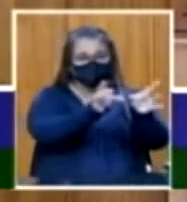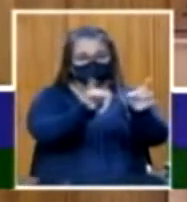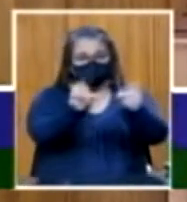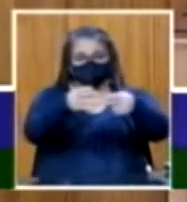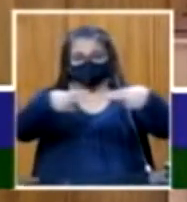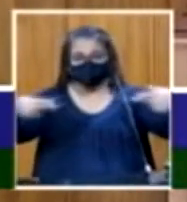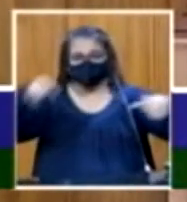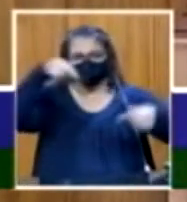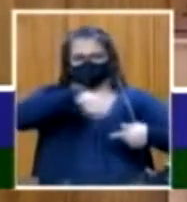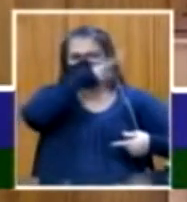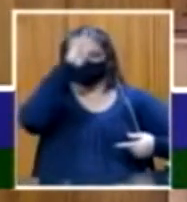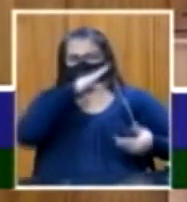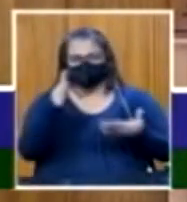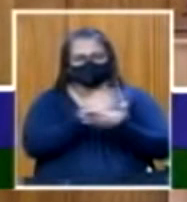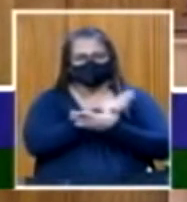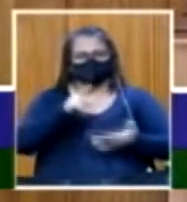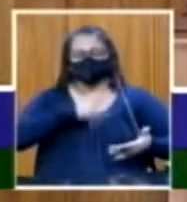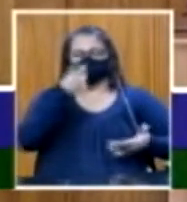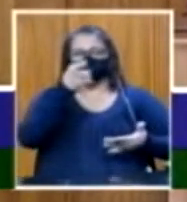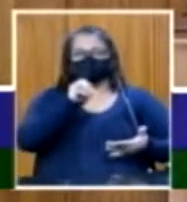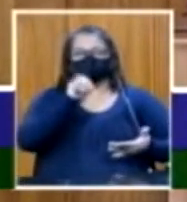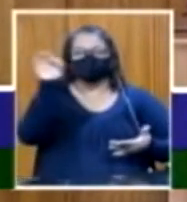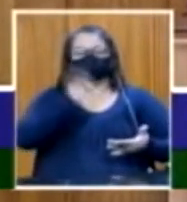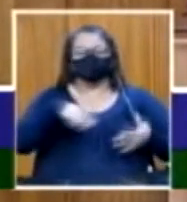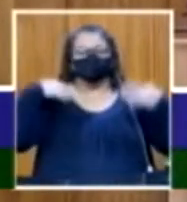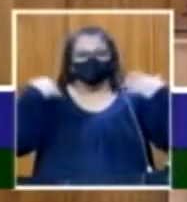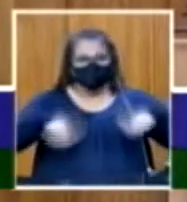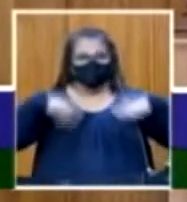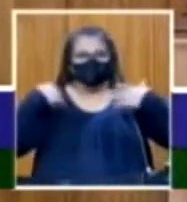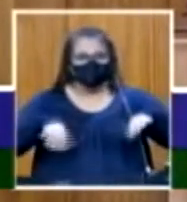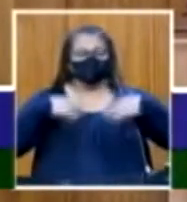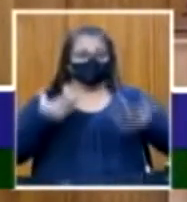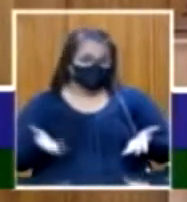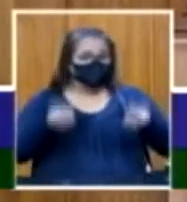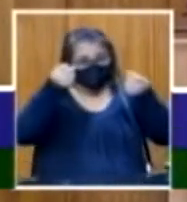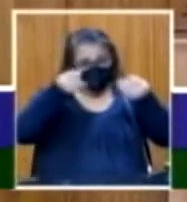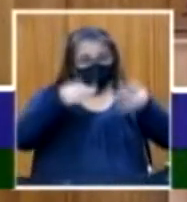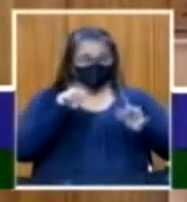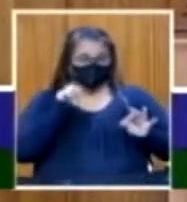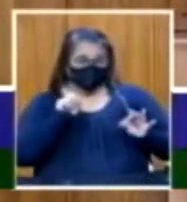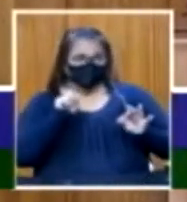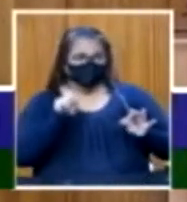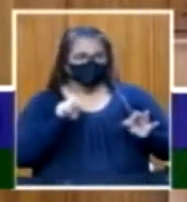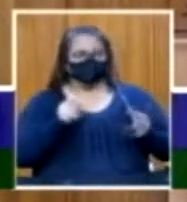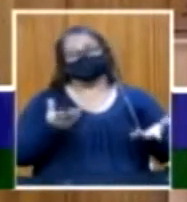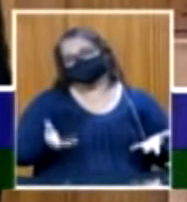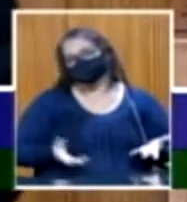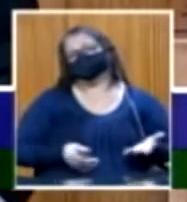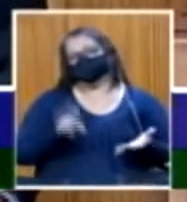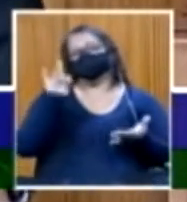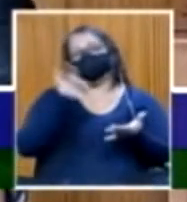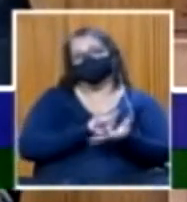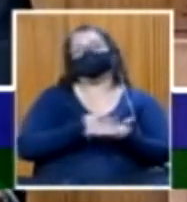Brasil, dependendo da mercadoria, chega a 30%. Então, nós estamos falando de algo que,